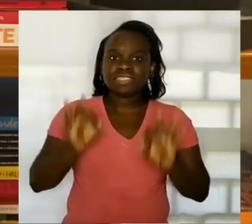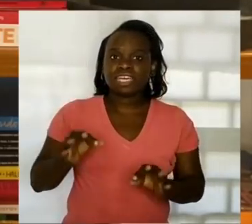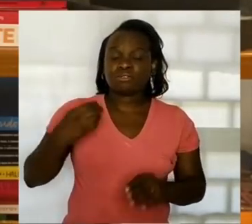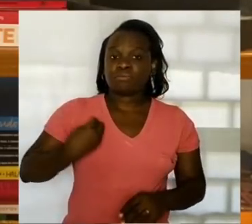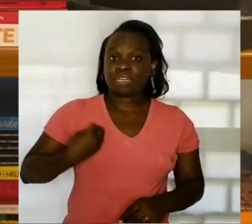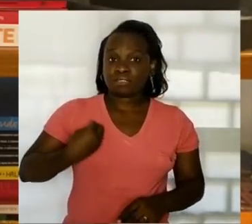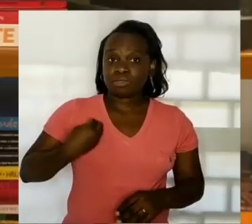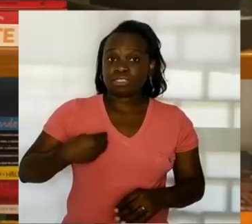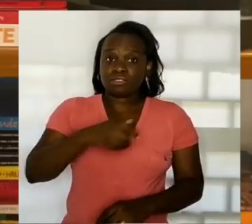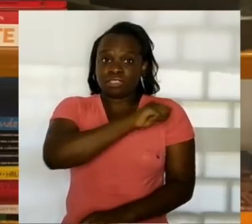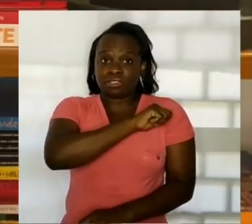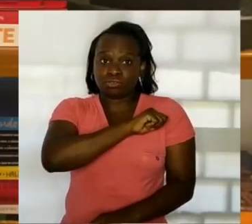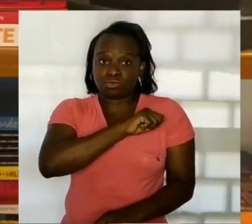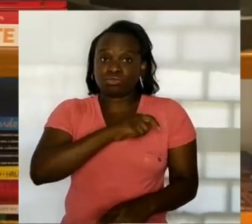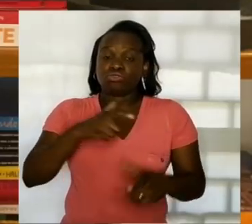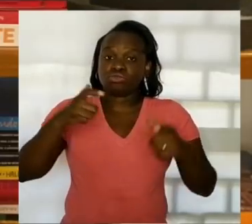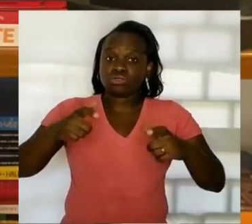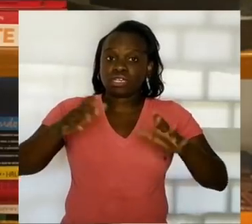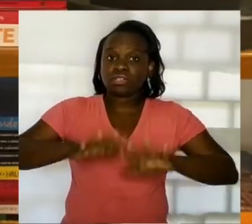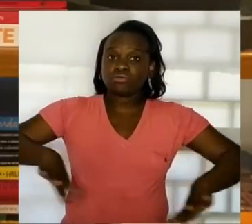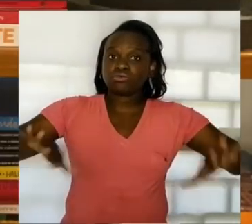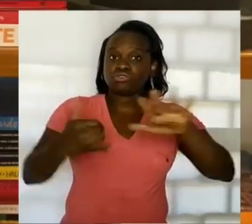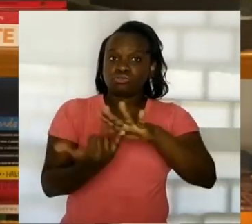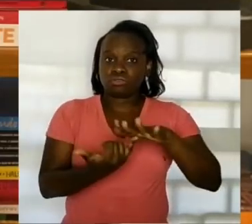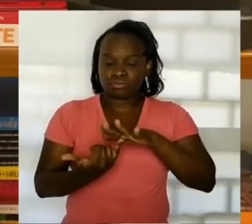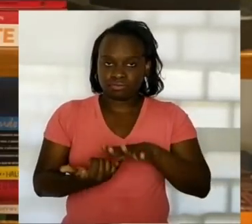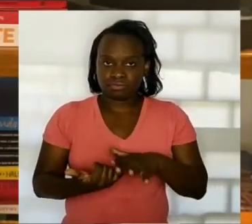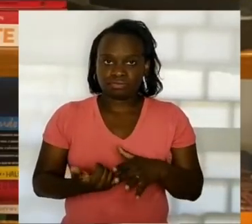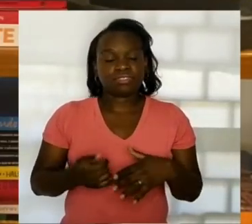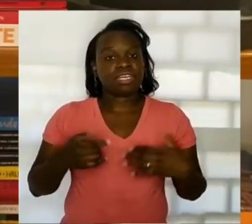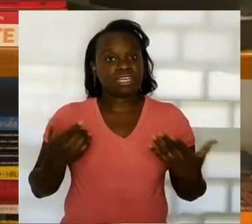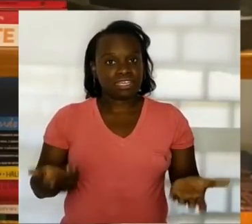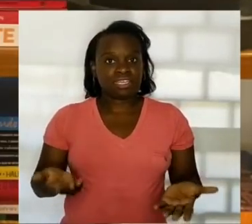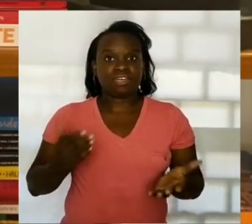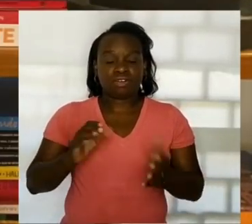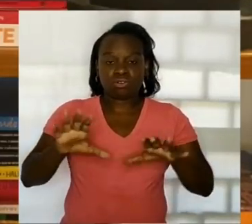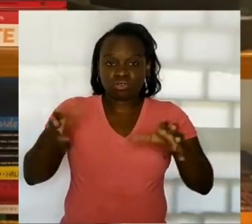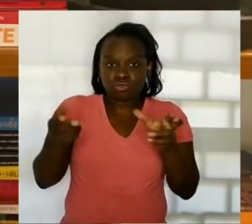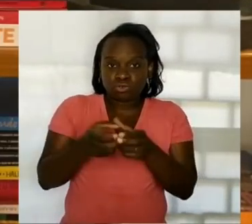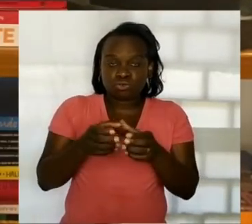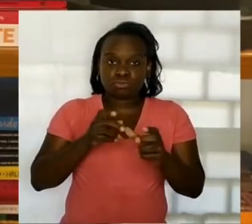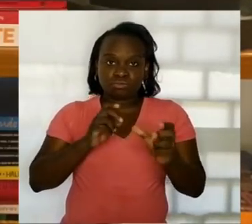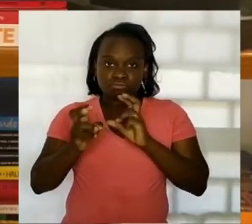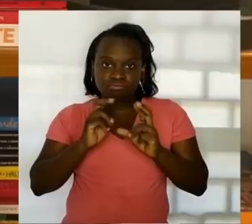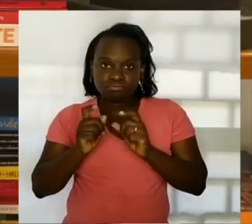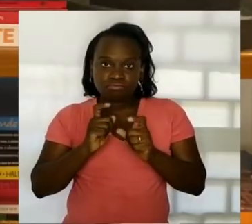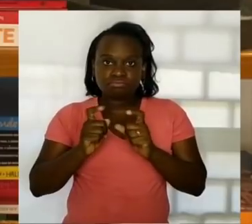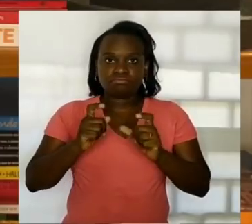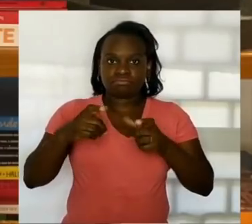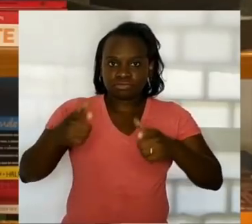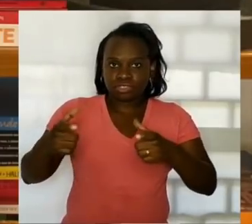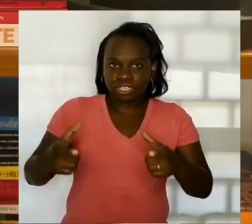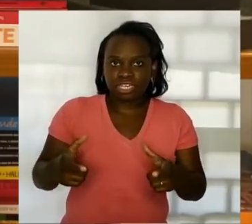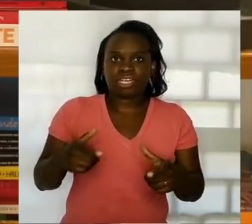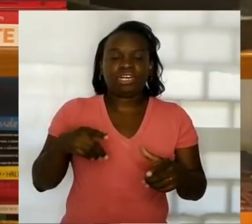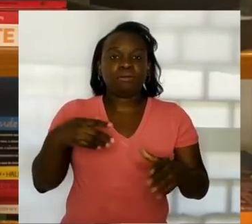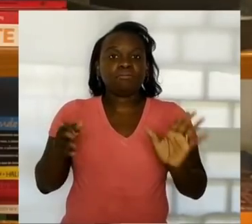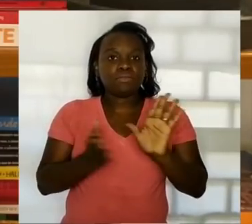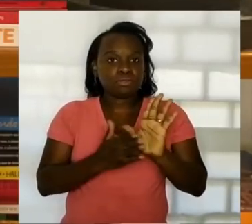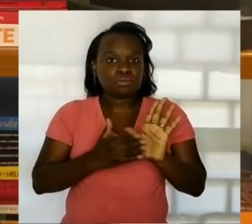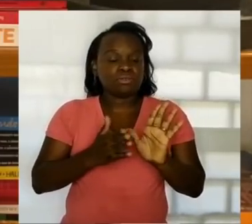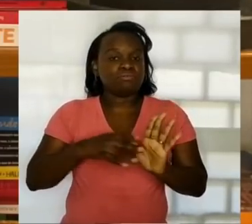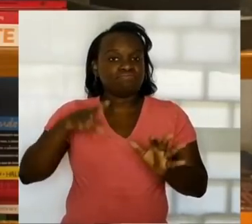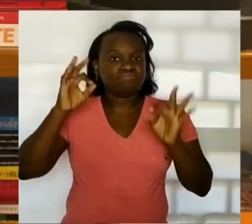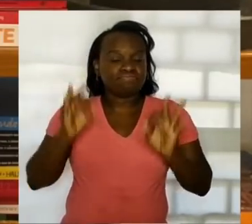participação estudantil em espaços institucionais, algo que a Comissão Organizadora Local propôs na prática, já que é com